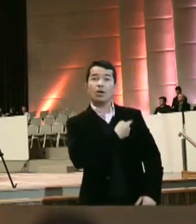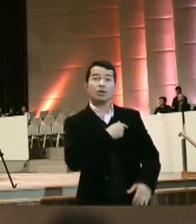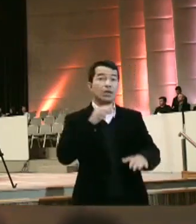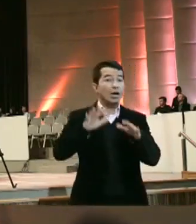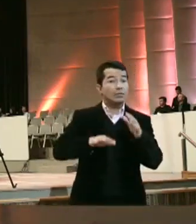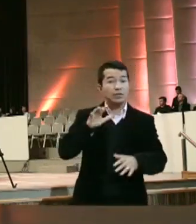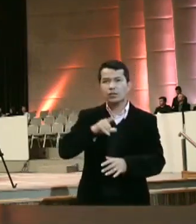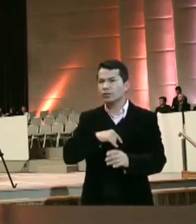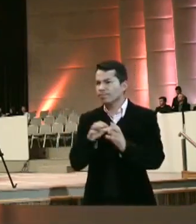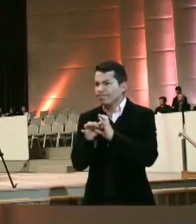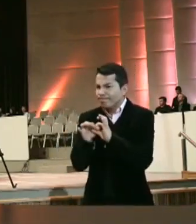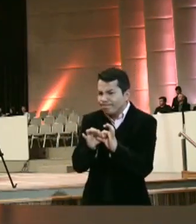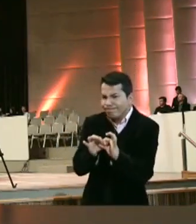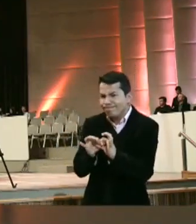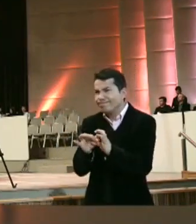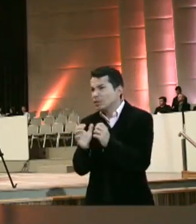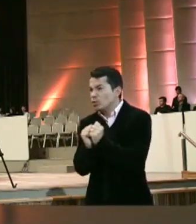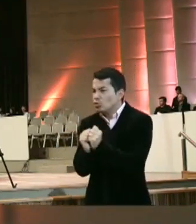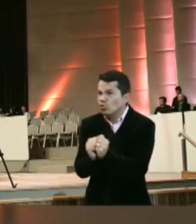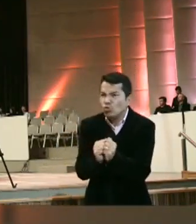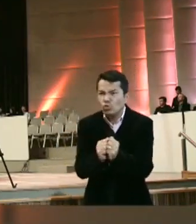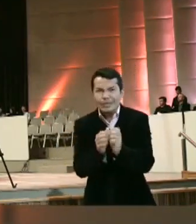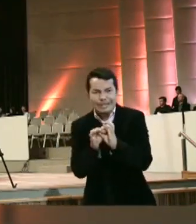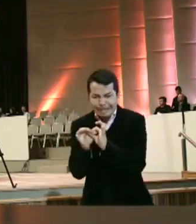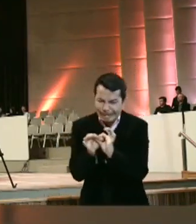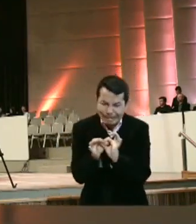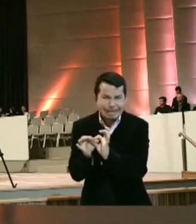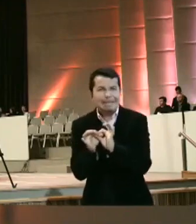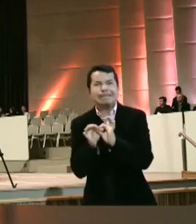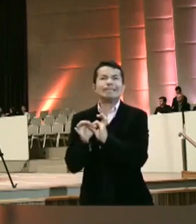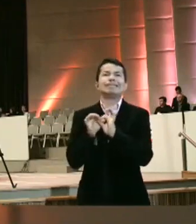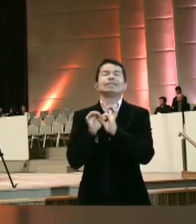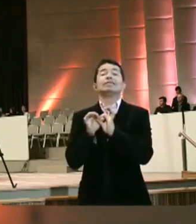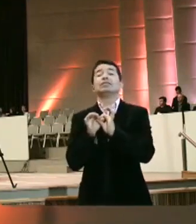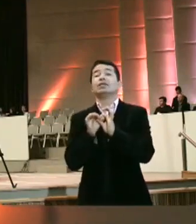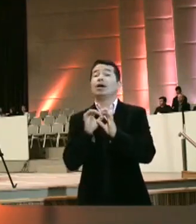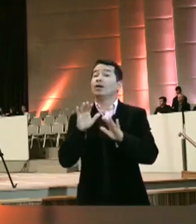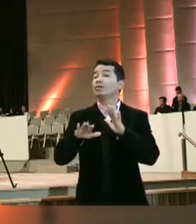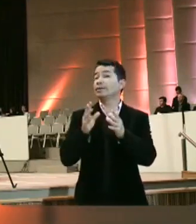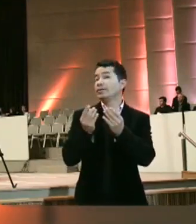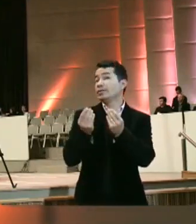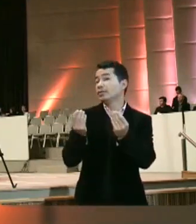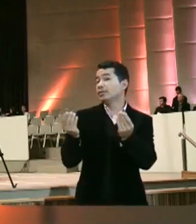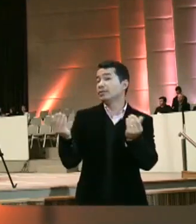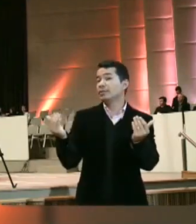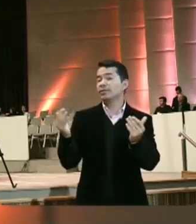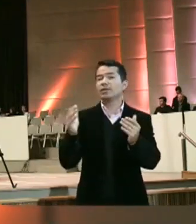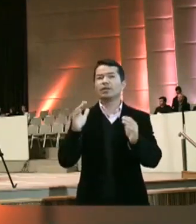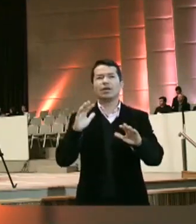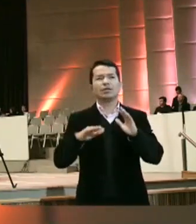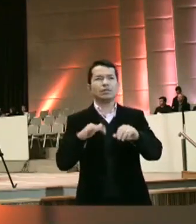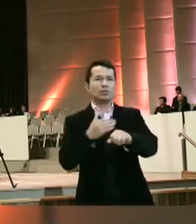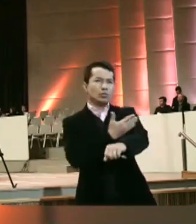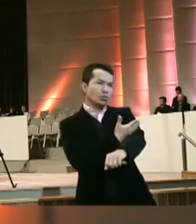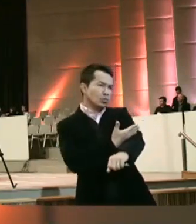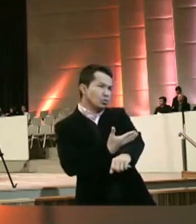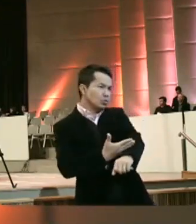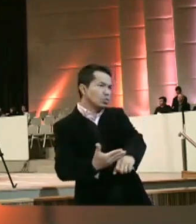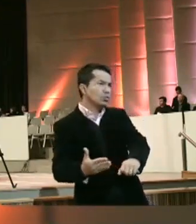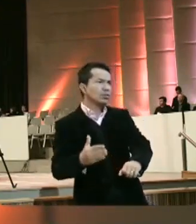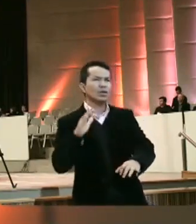que parece ter valor. A gente está aferrado a alguns sentimentos, a alguns costumes,